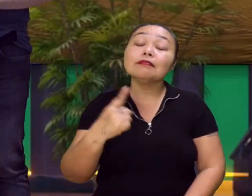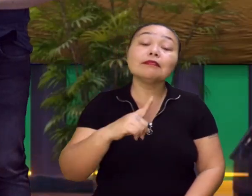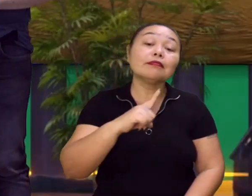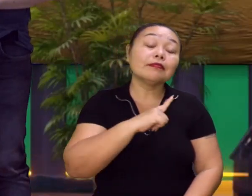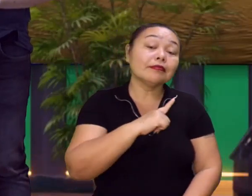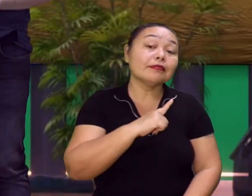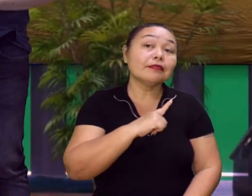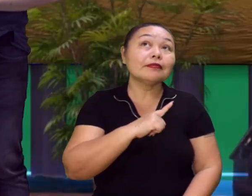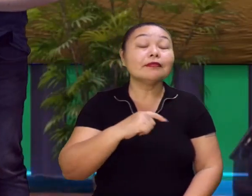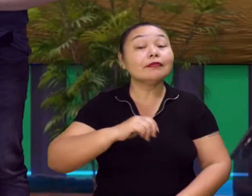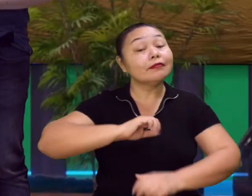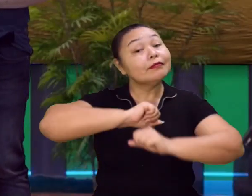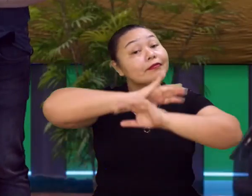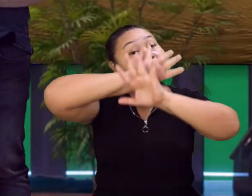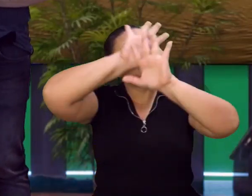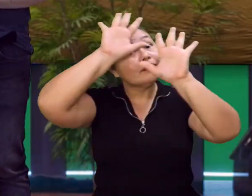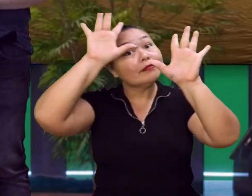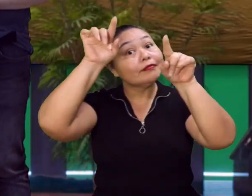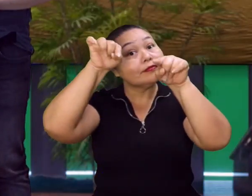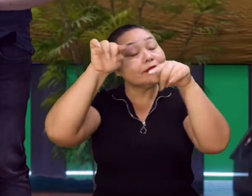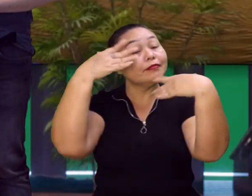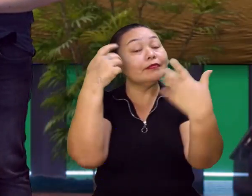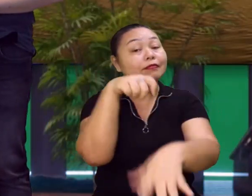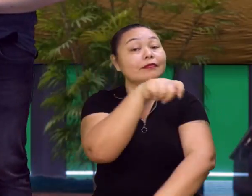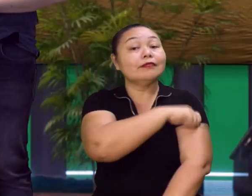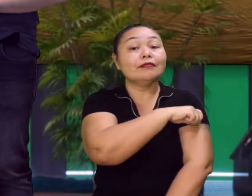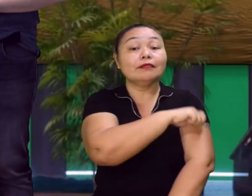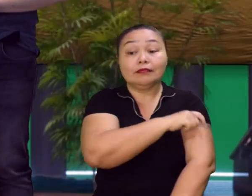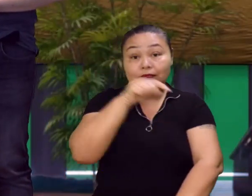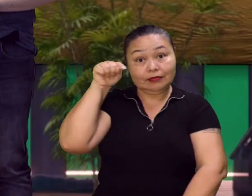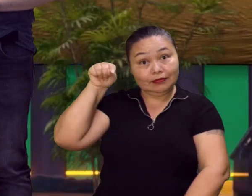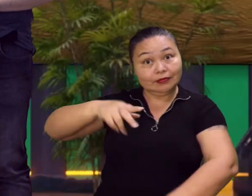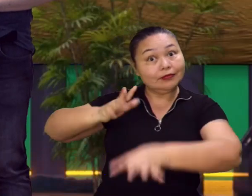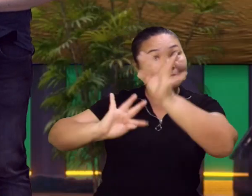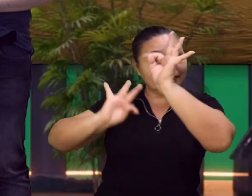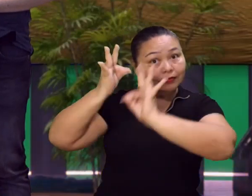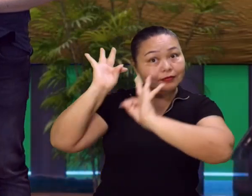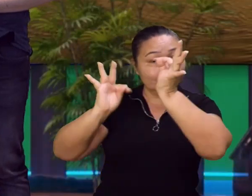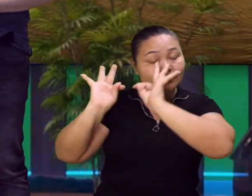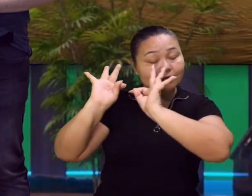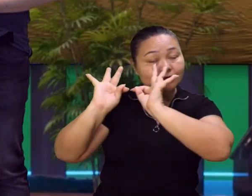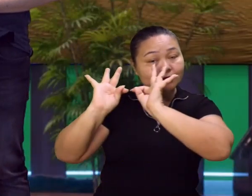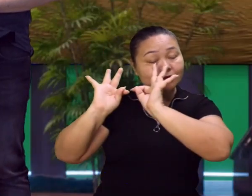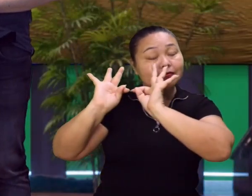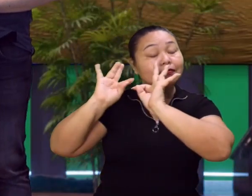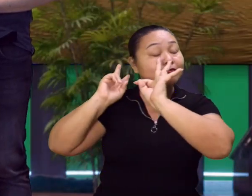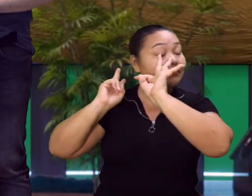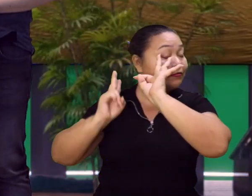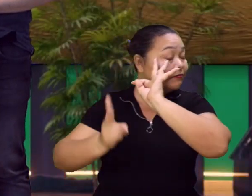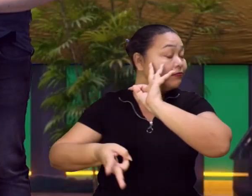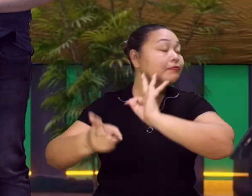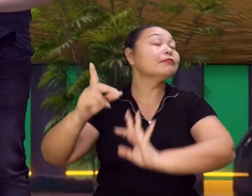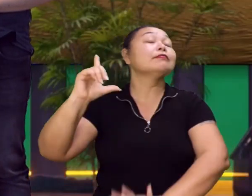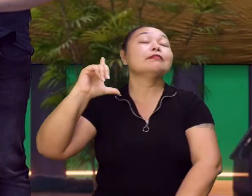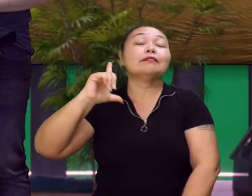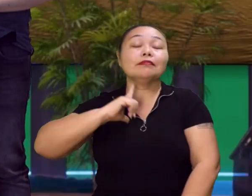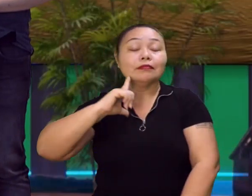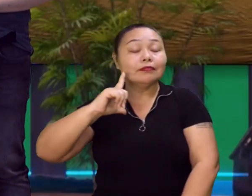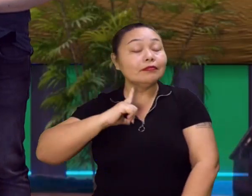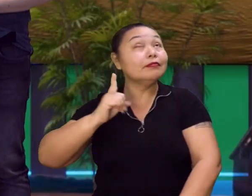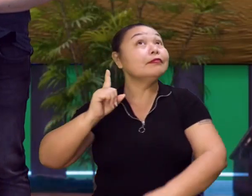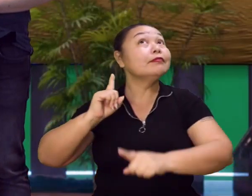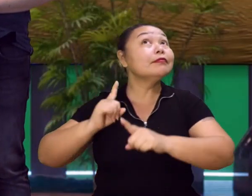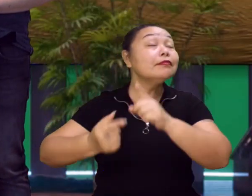que deixar claro para o aluno que essa tecnologia, ela sempre houve, mesmo que